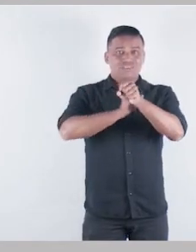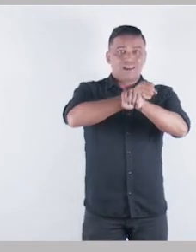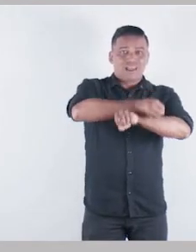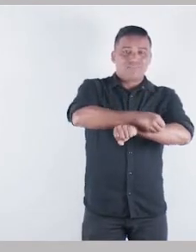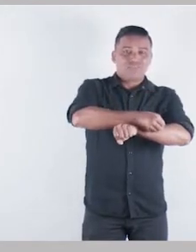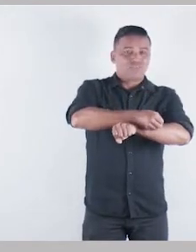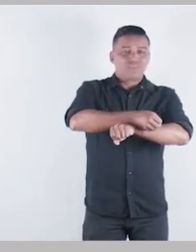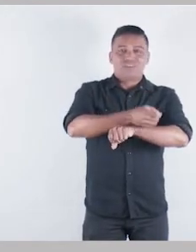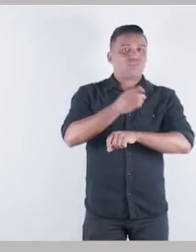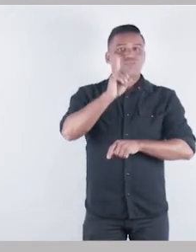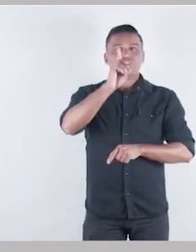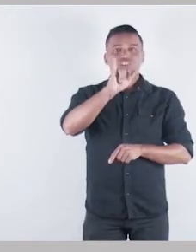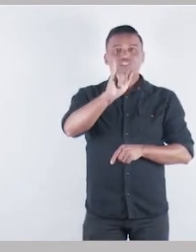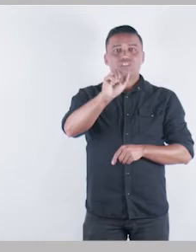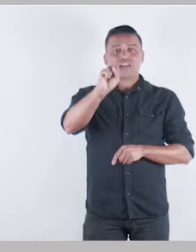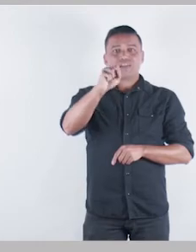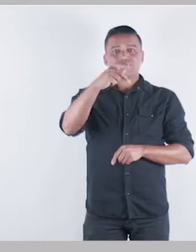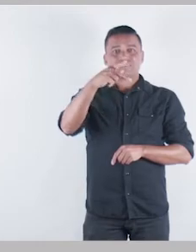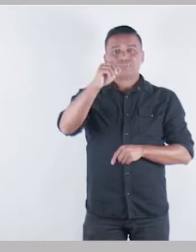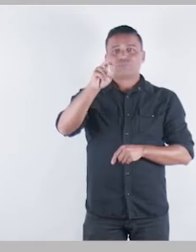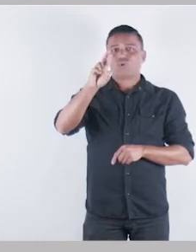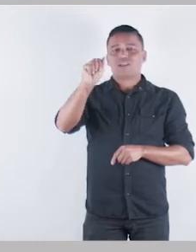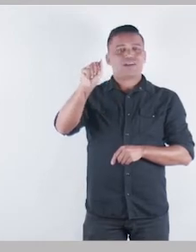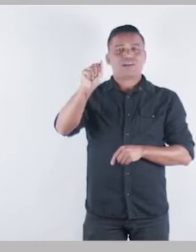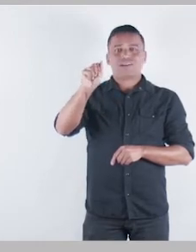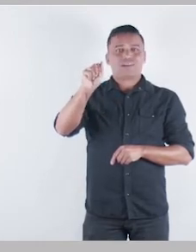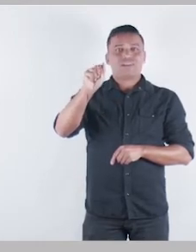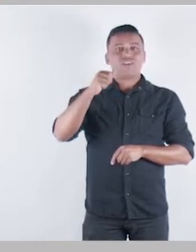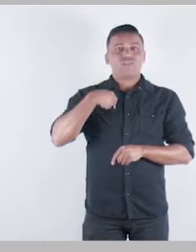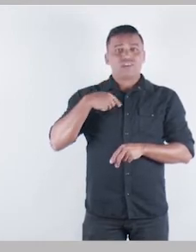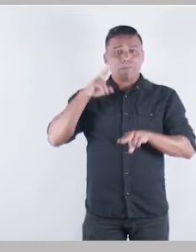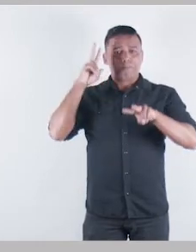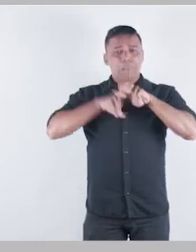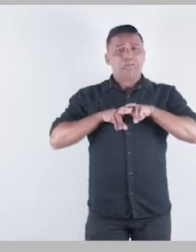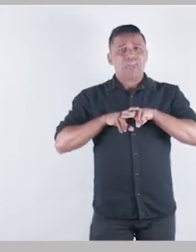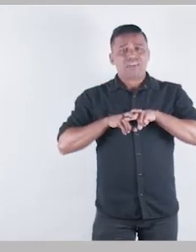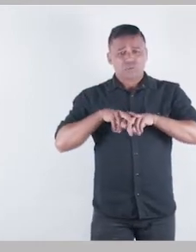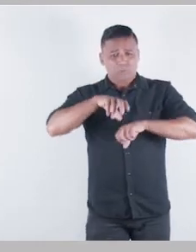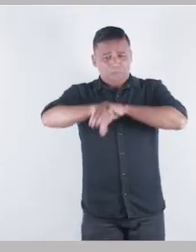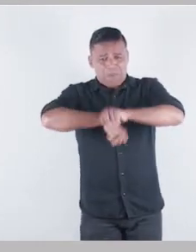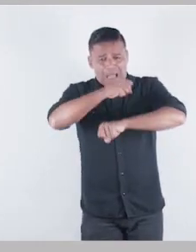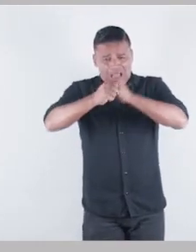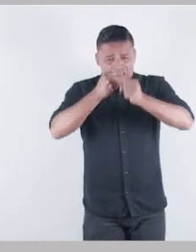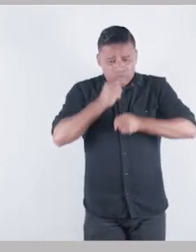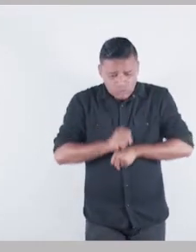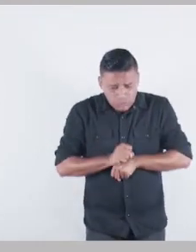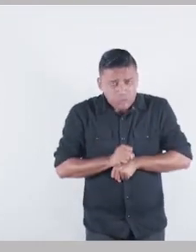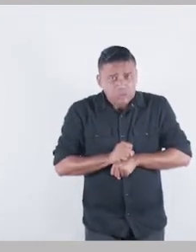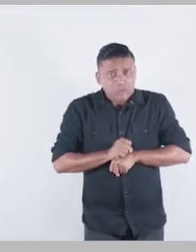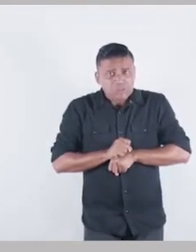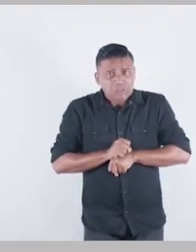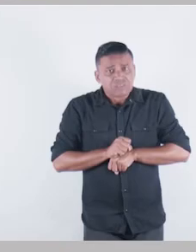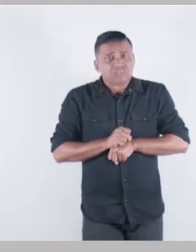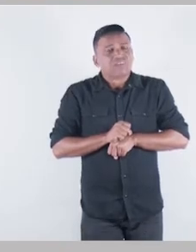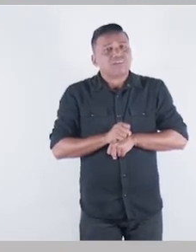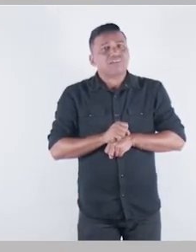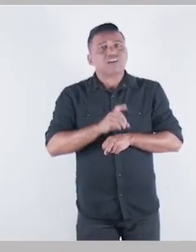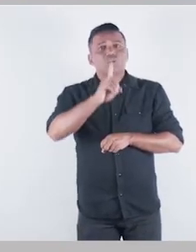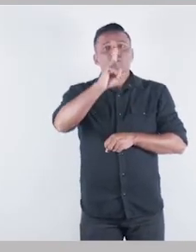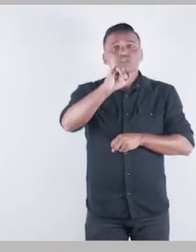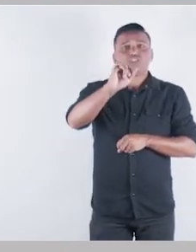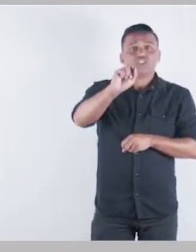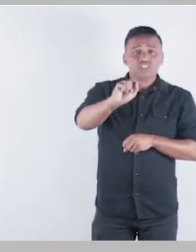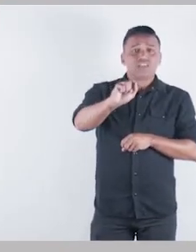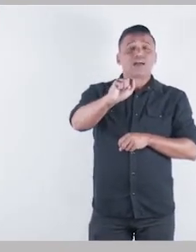diáspora, eu vim para cá em tombeiro de cócoras dentro do navio. E quando se começa a usar o termo diáspora na escala